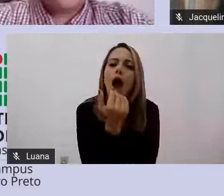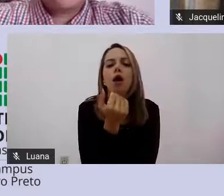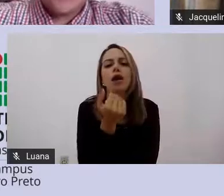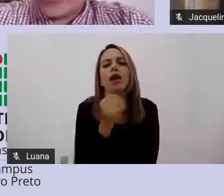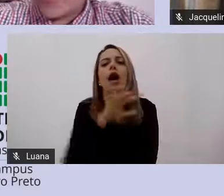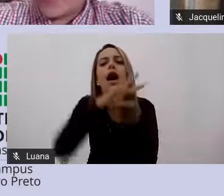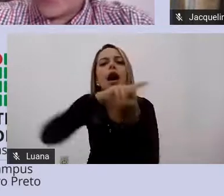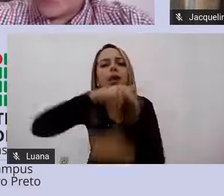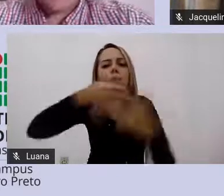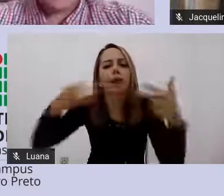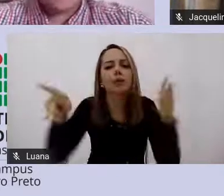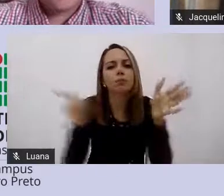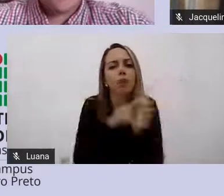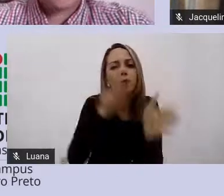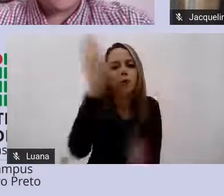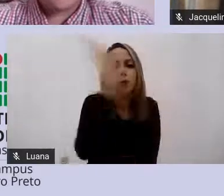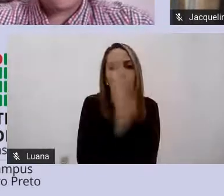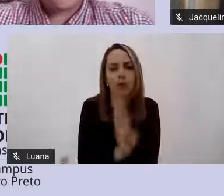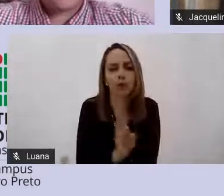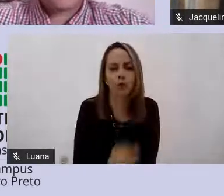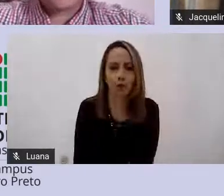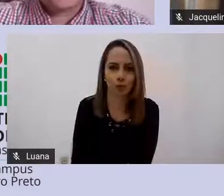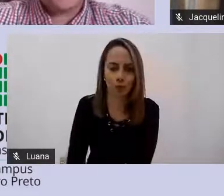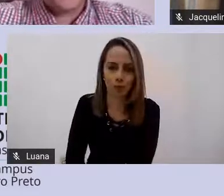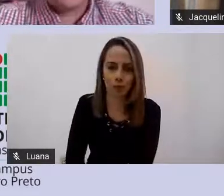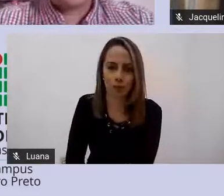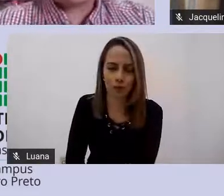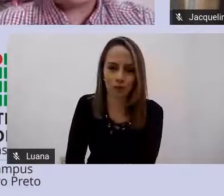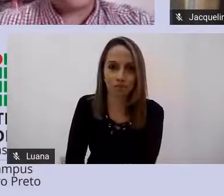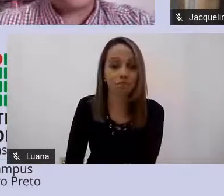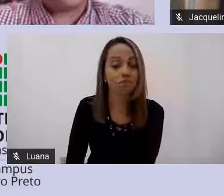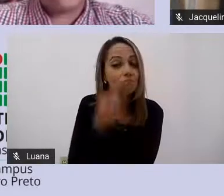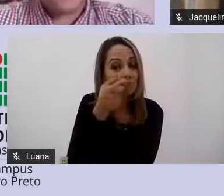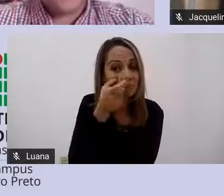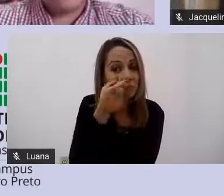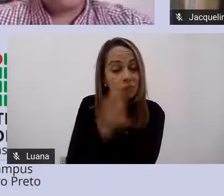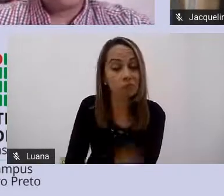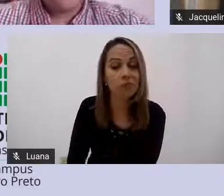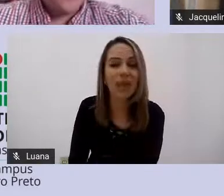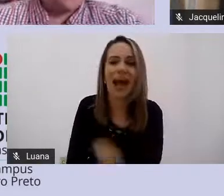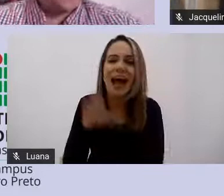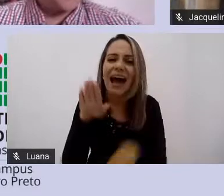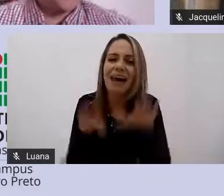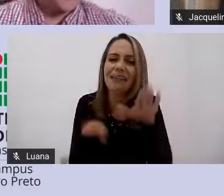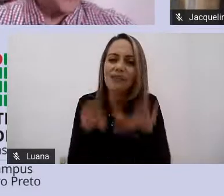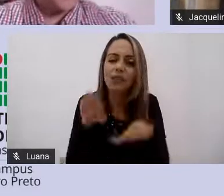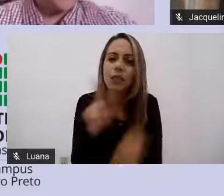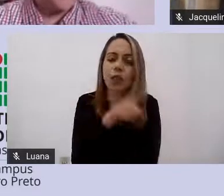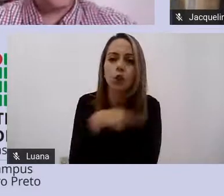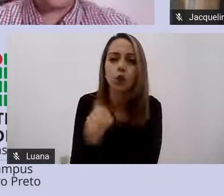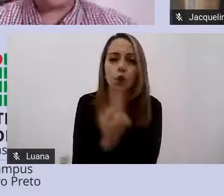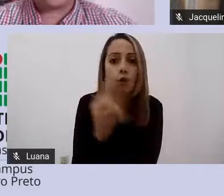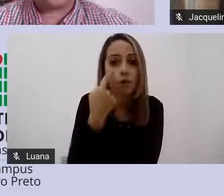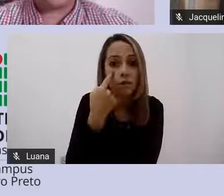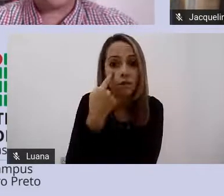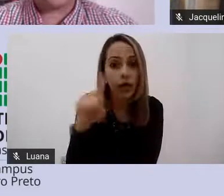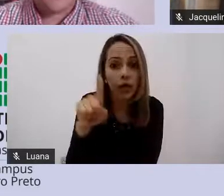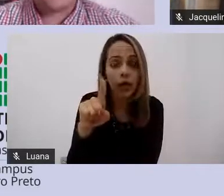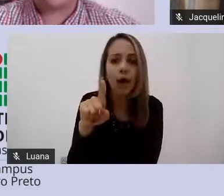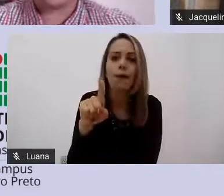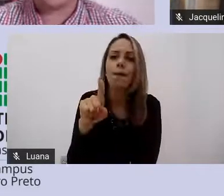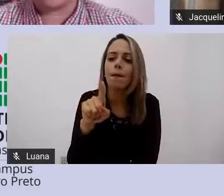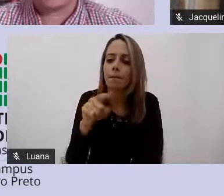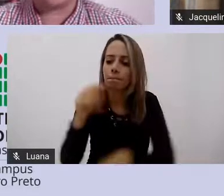Muito interessante, né? E aí, às vezes, a gente vê muitos profissionais de cozinha falando que